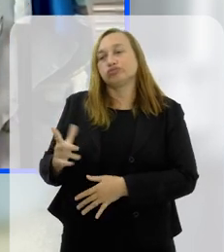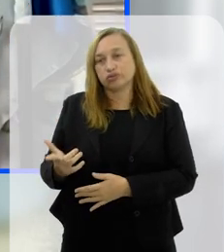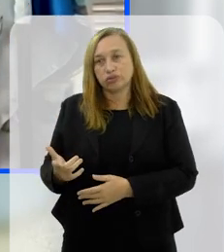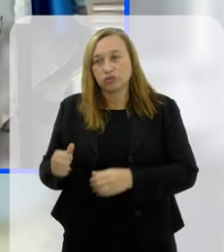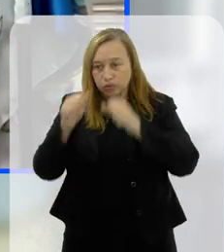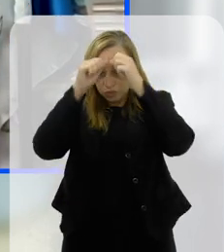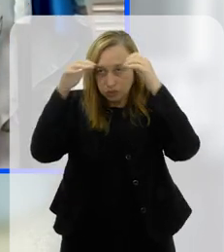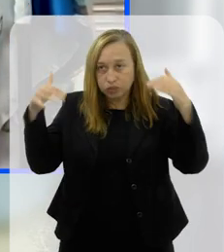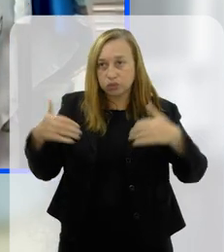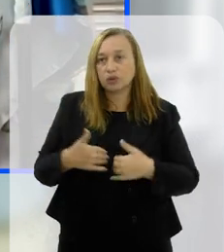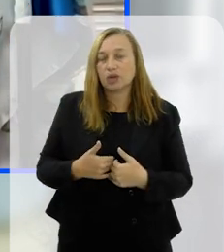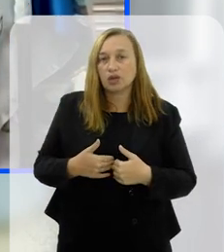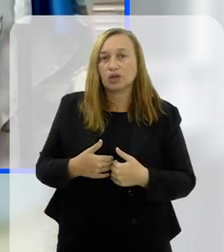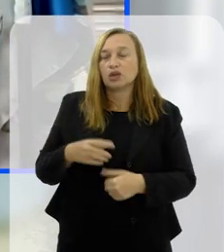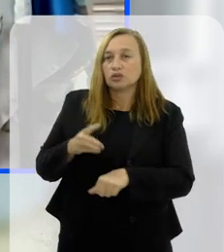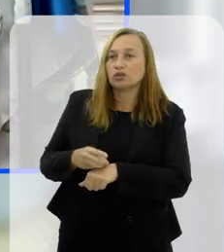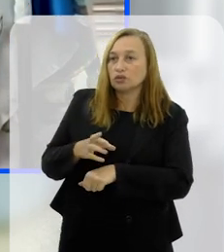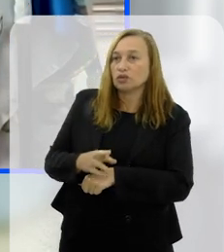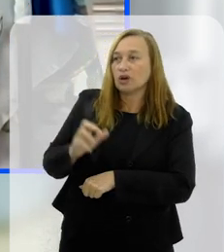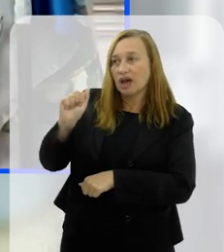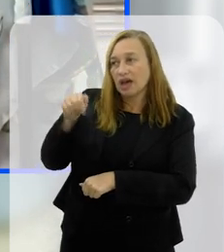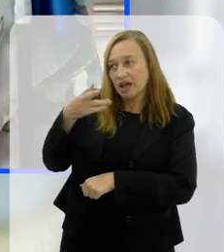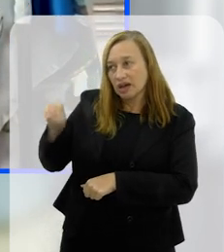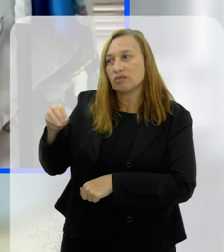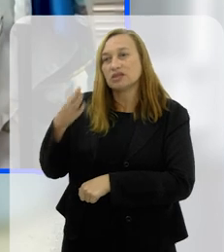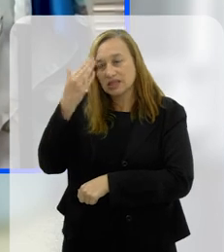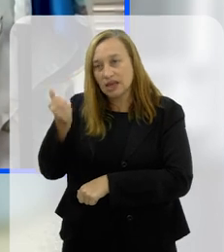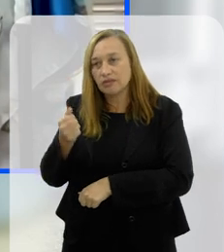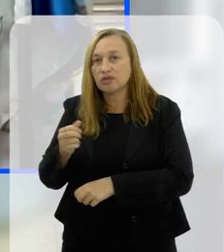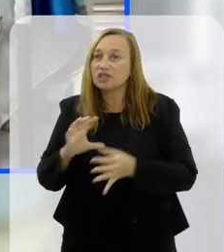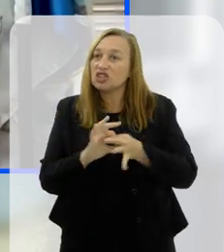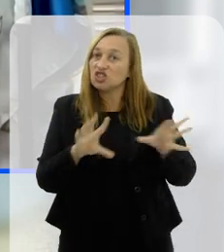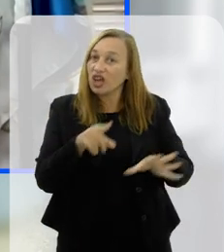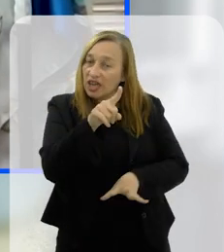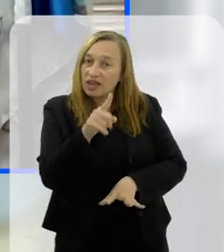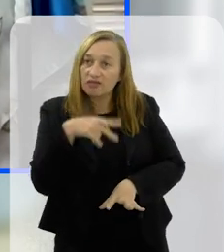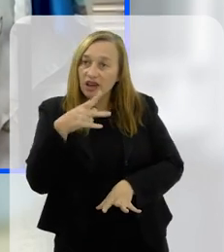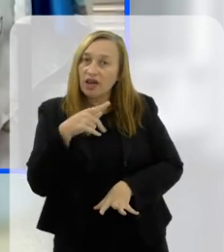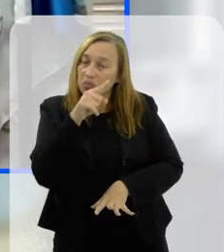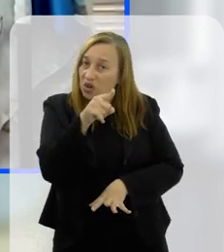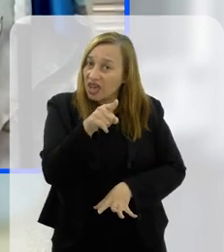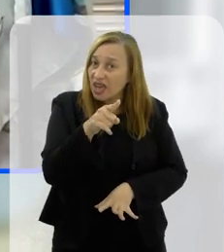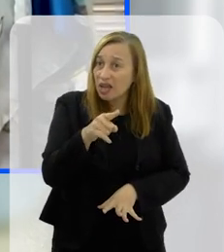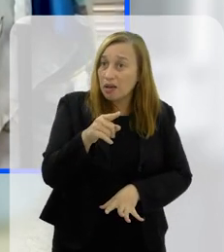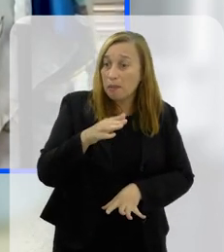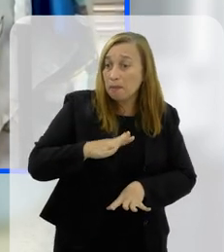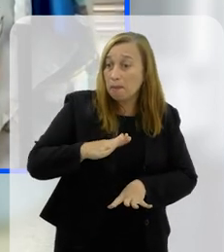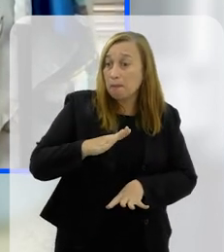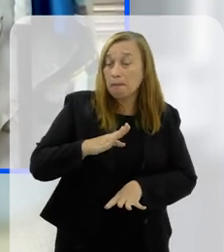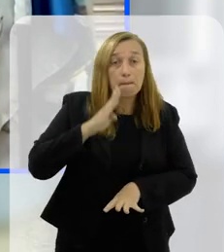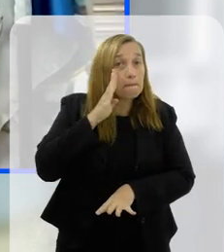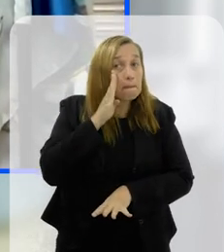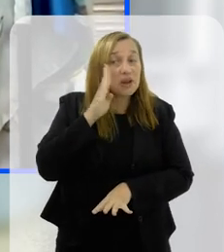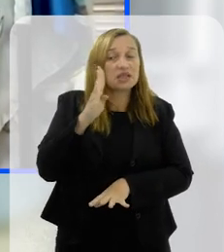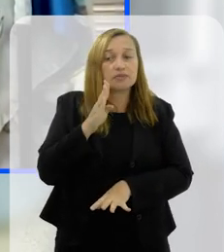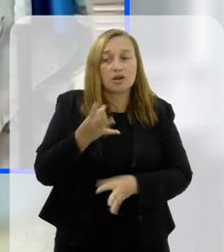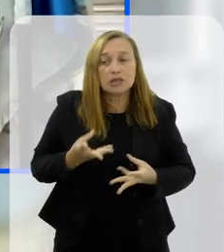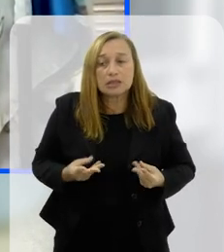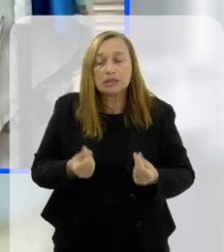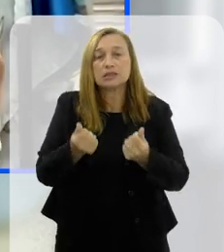criança então autista Dr Aragão sabe disso ele vai falar sobre isso eu vou deixar ele falar porque ele é a pessoa mais